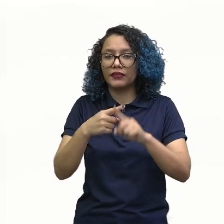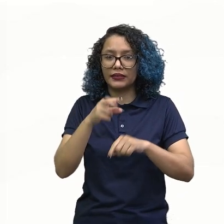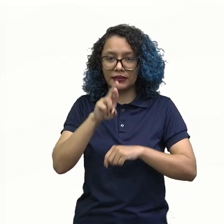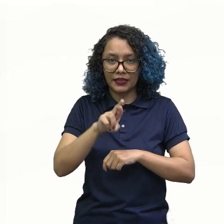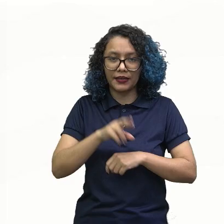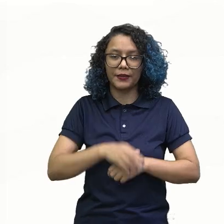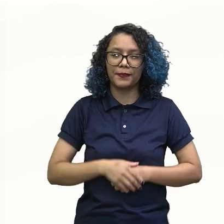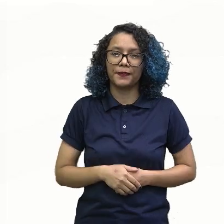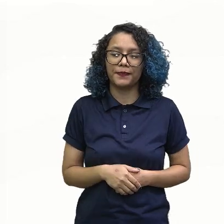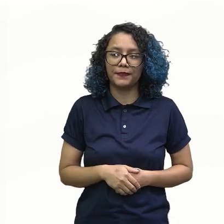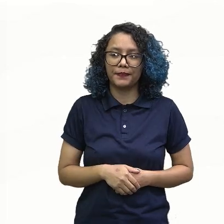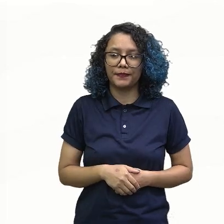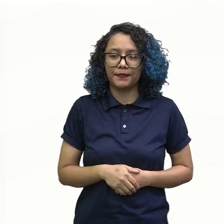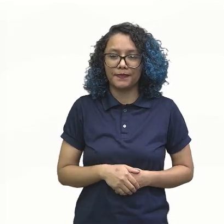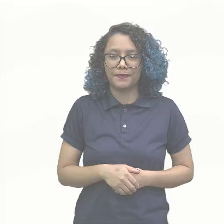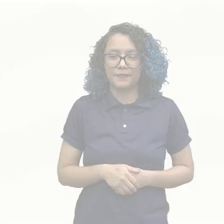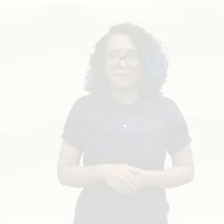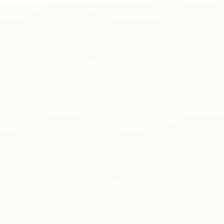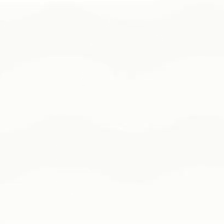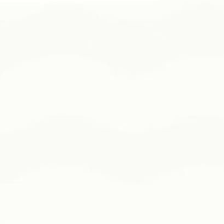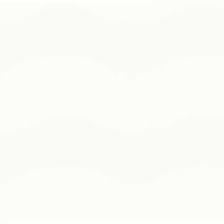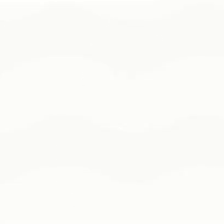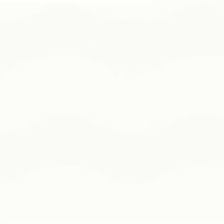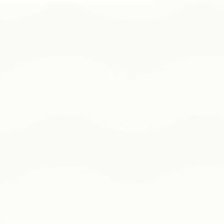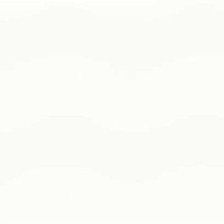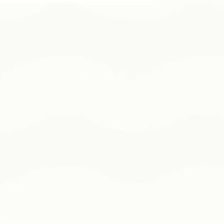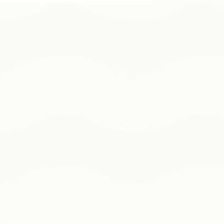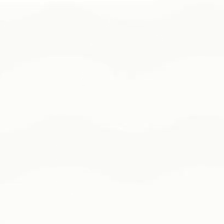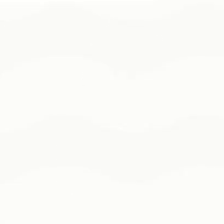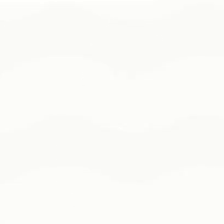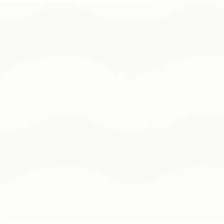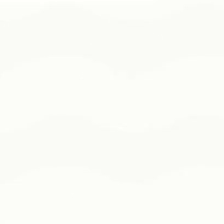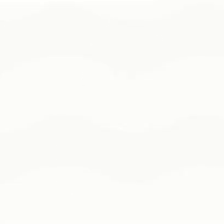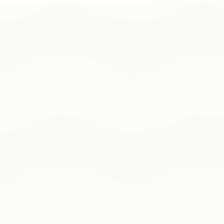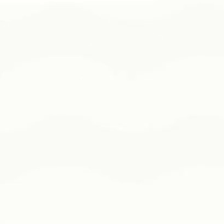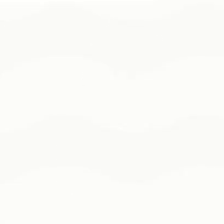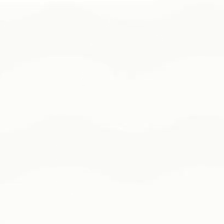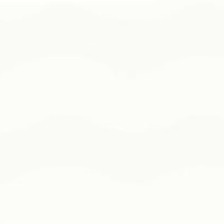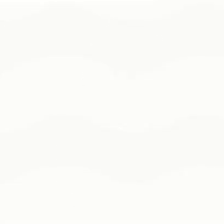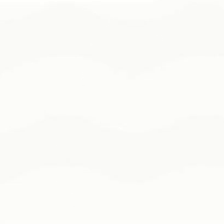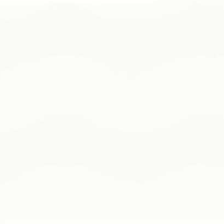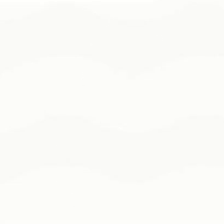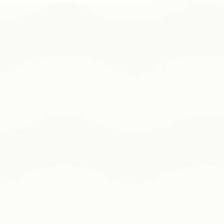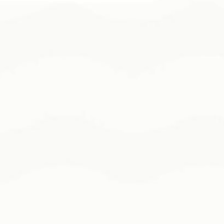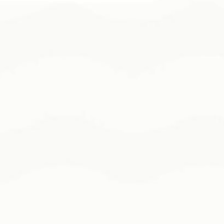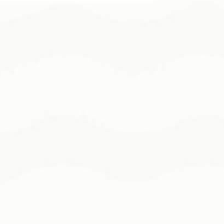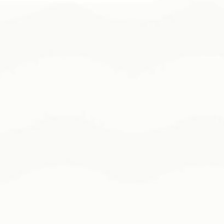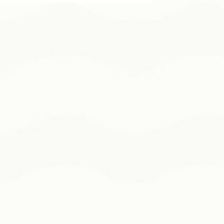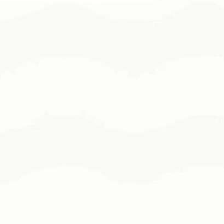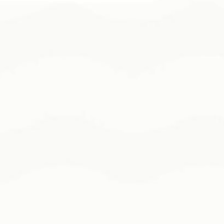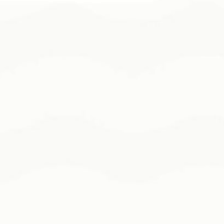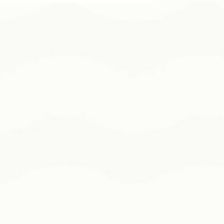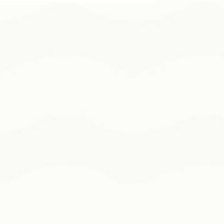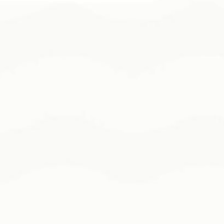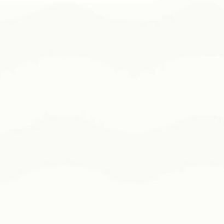Então nós temos aí, nesse esquema, né, mostrando como é que eu obtenho essa φ equivalente aí e a